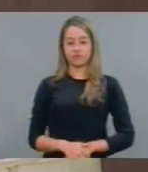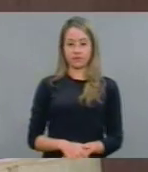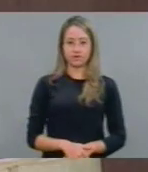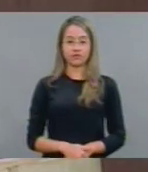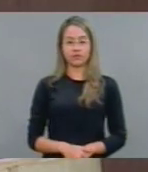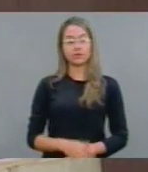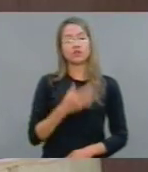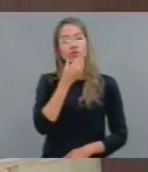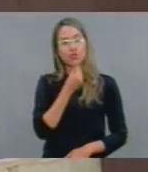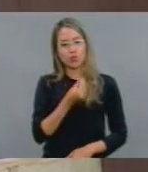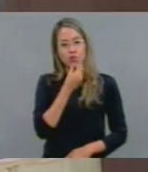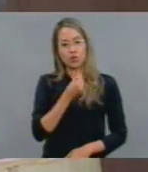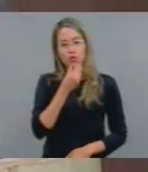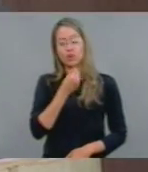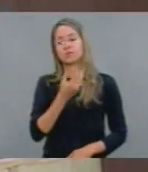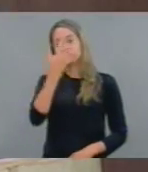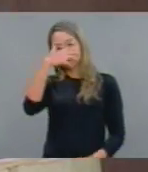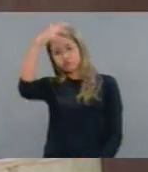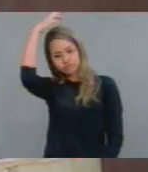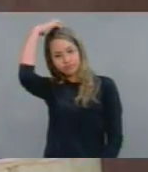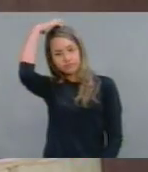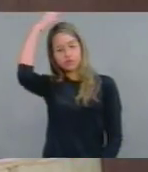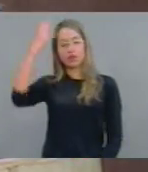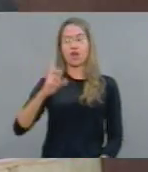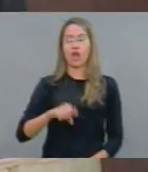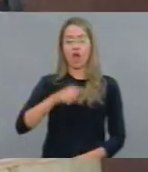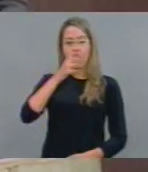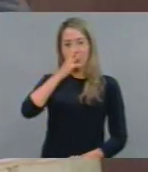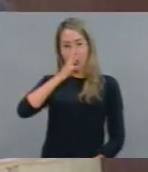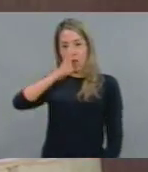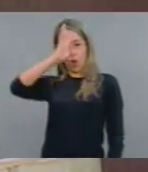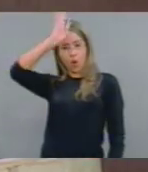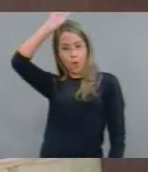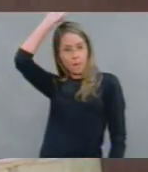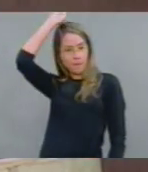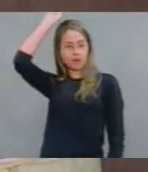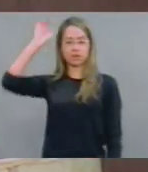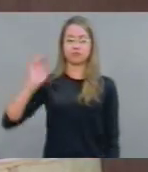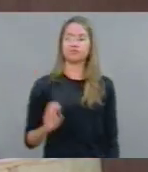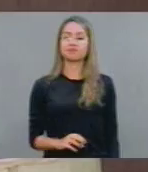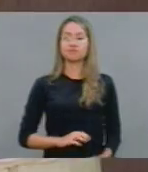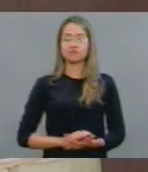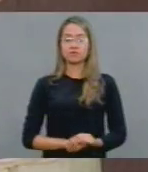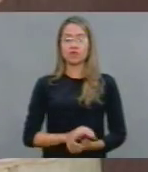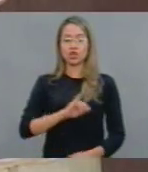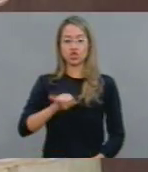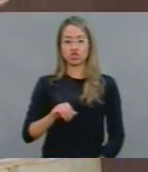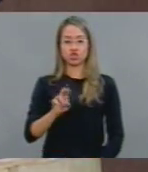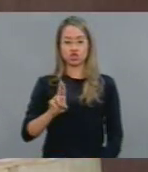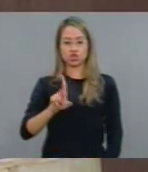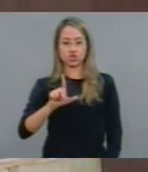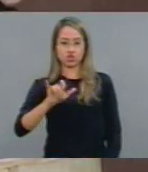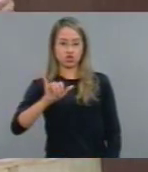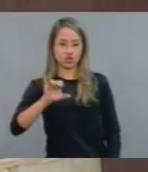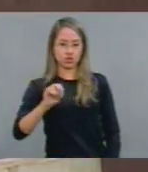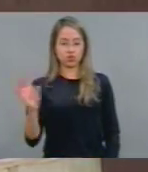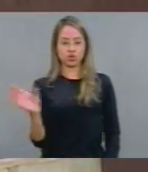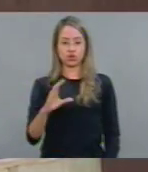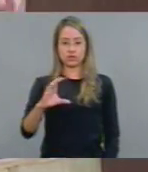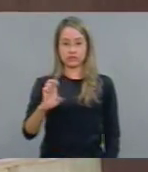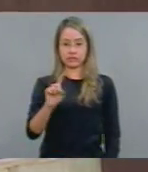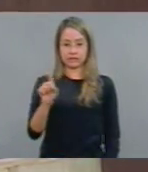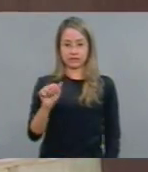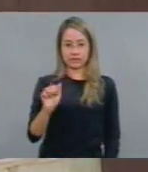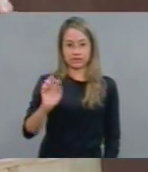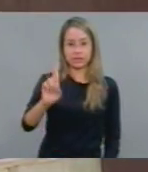imperador romano, foi golpeado. Ele foi ao Senado